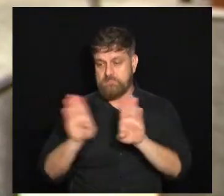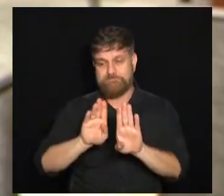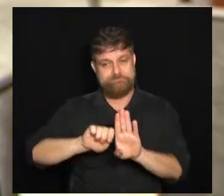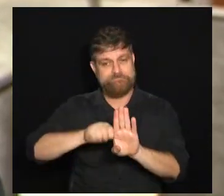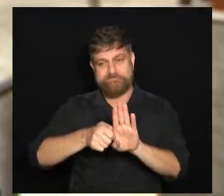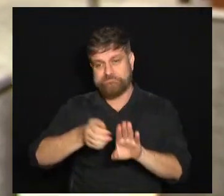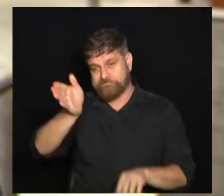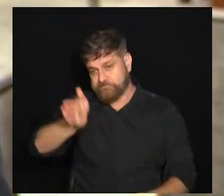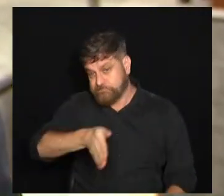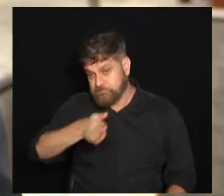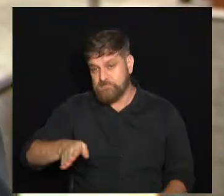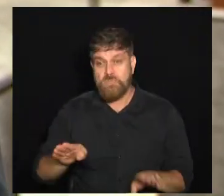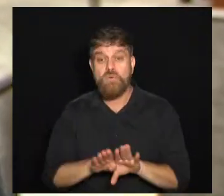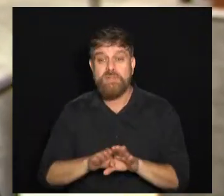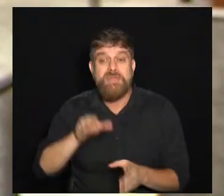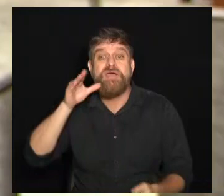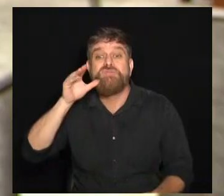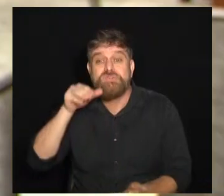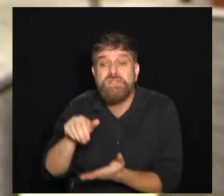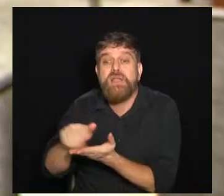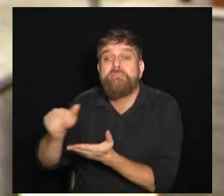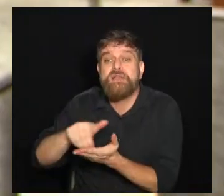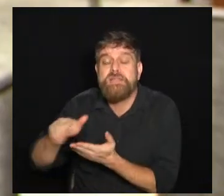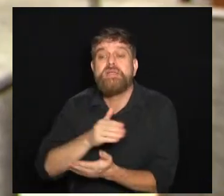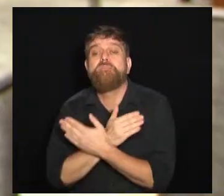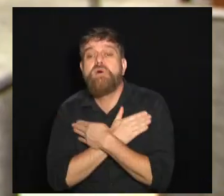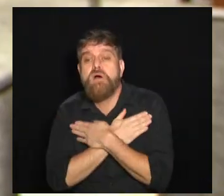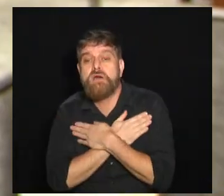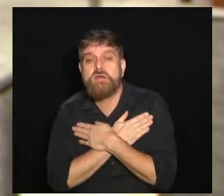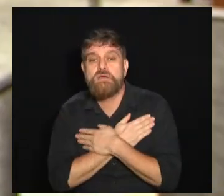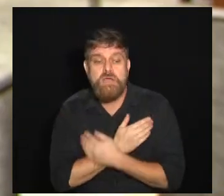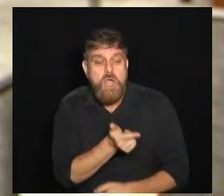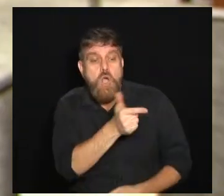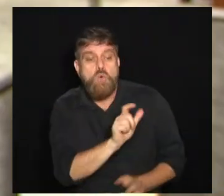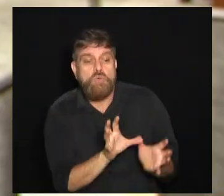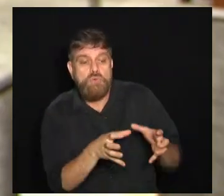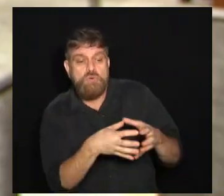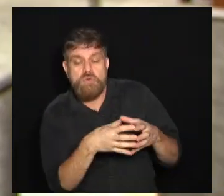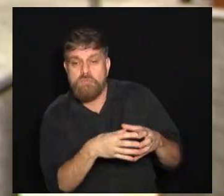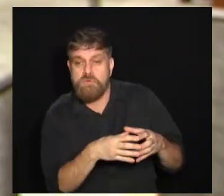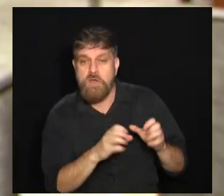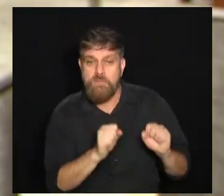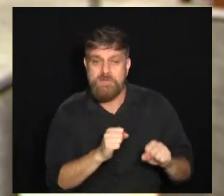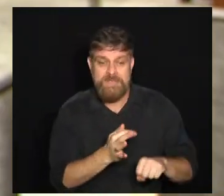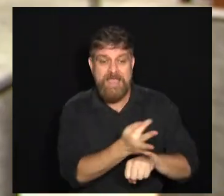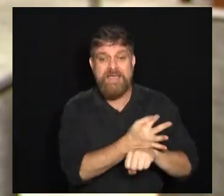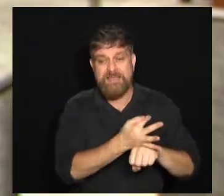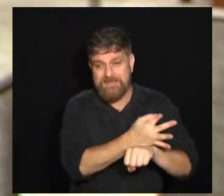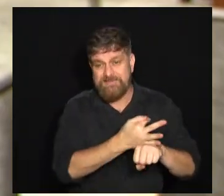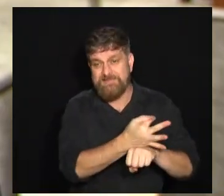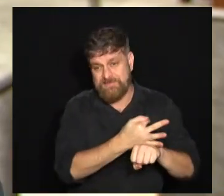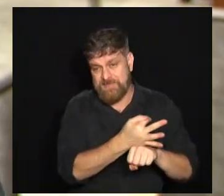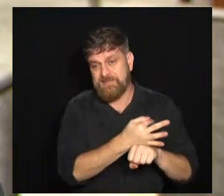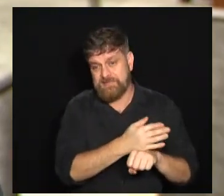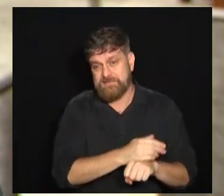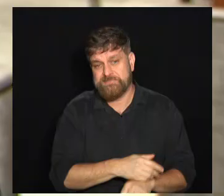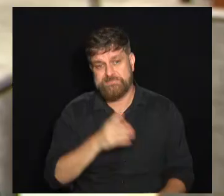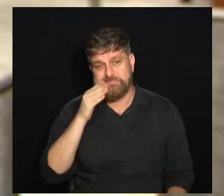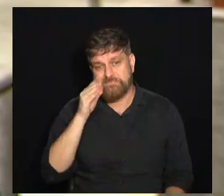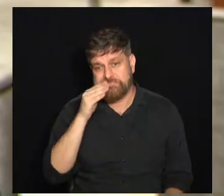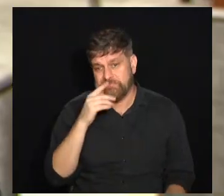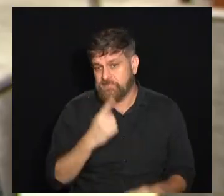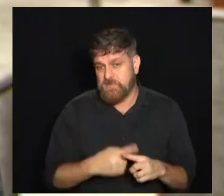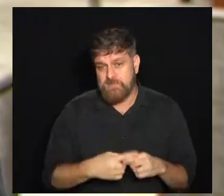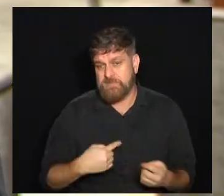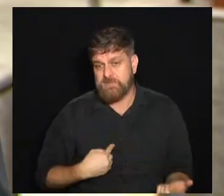estabelecimento, outros reduzindo o número de funcionários e outros permitindo as férias forçadas desses funcionários porque